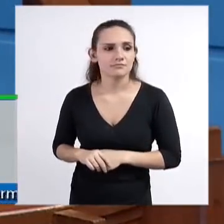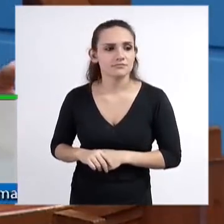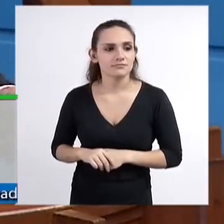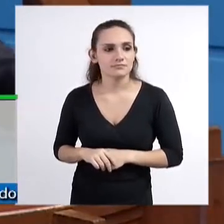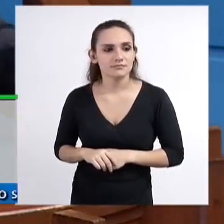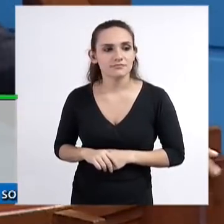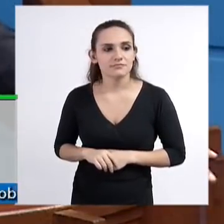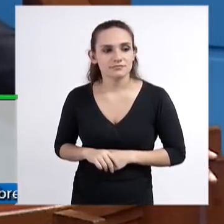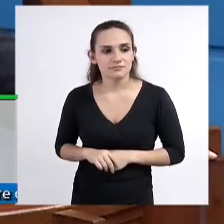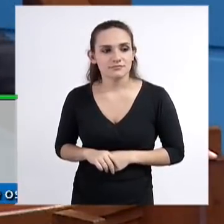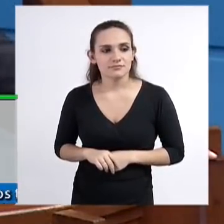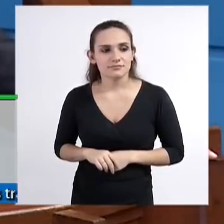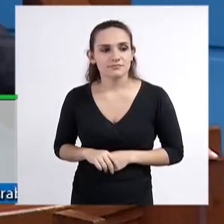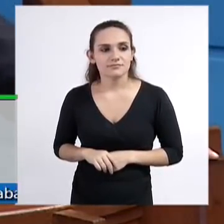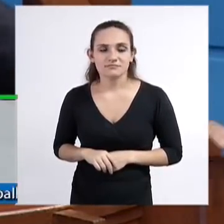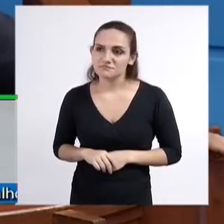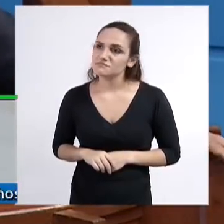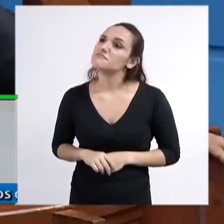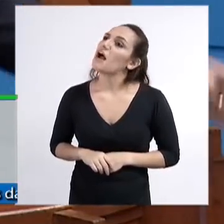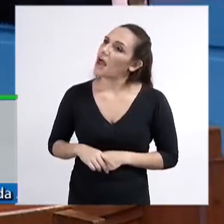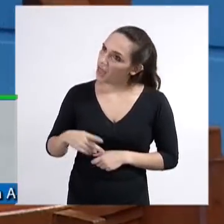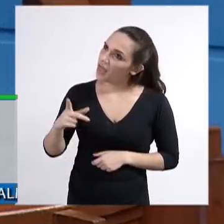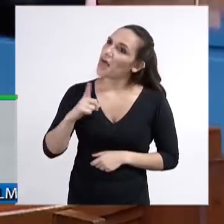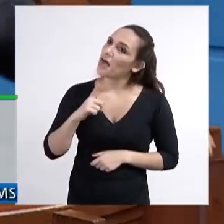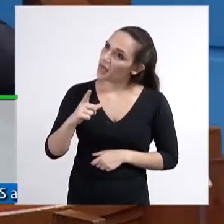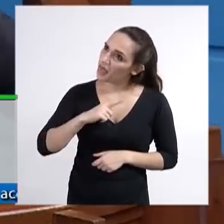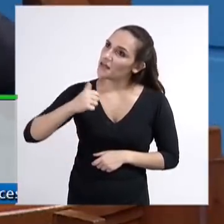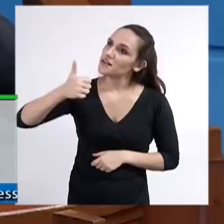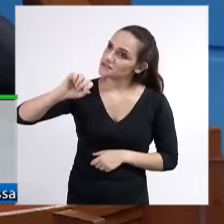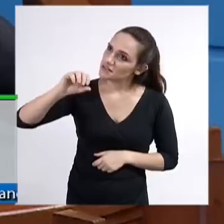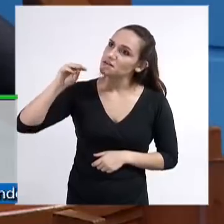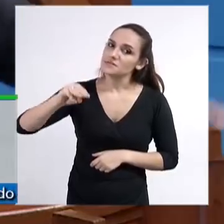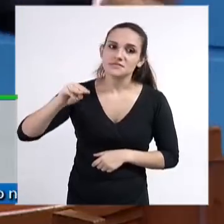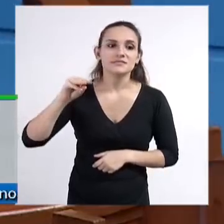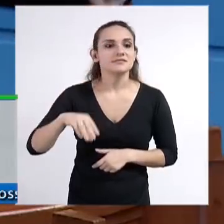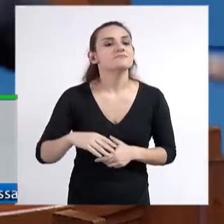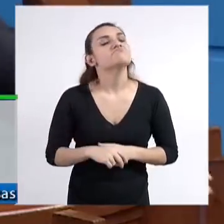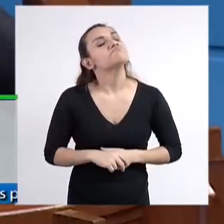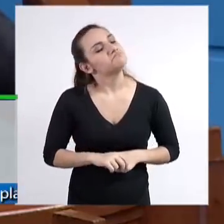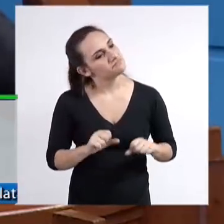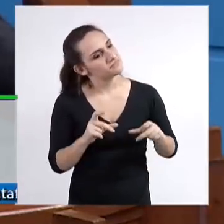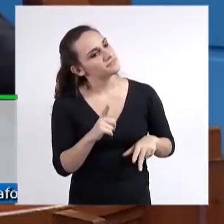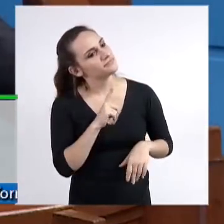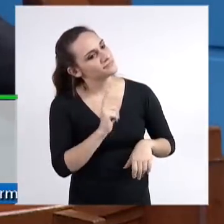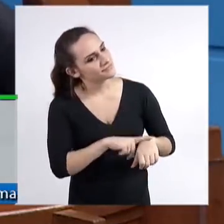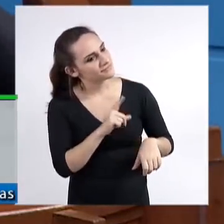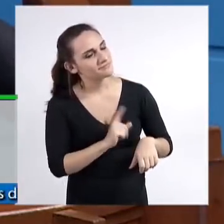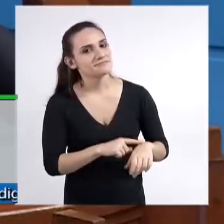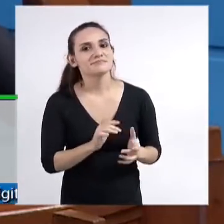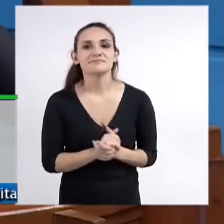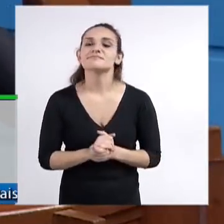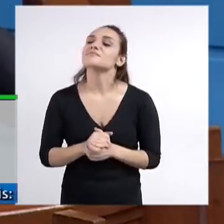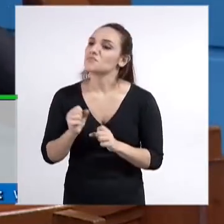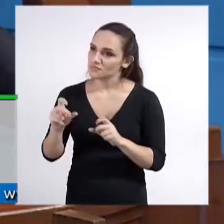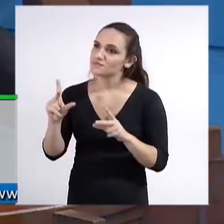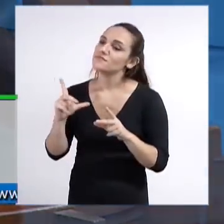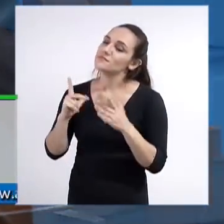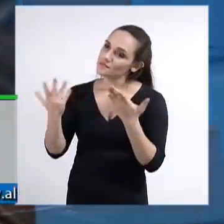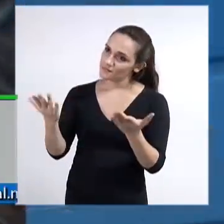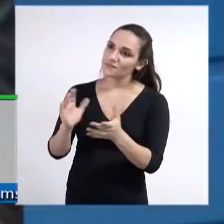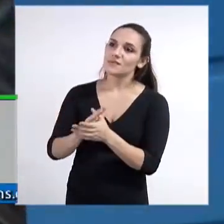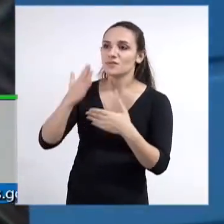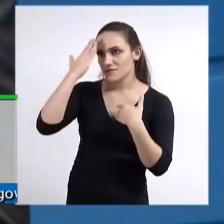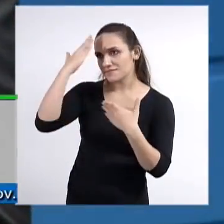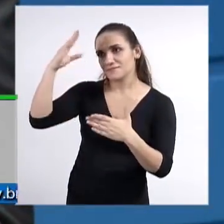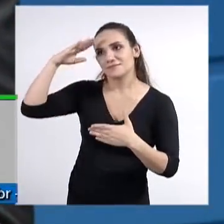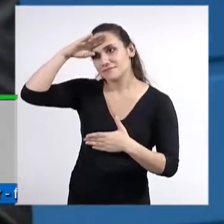Aqui tem bastante tempo. 19 minutos, deputado Cabalmi. Estou sobrando no tempo aqui. Permita a porta, Vossa Excelência. Deputado Cabalmi,